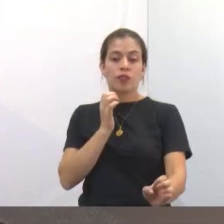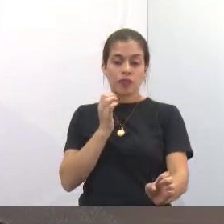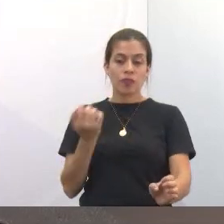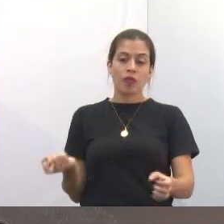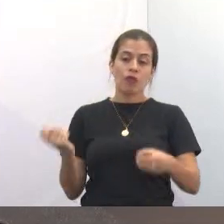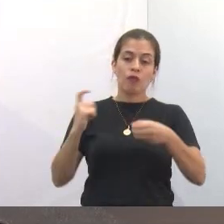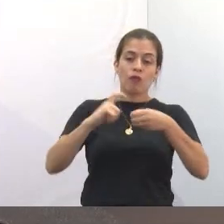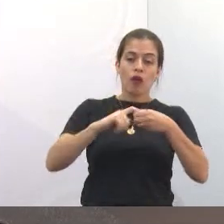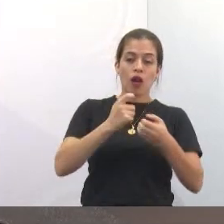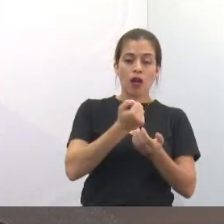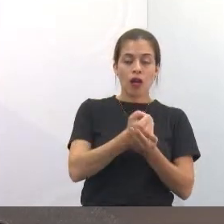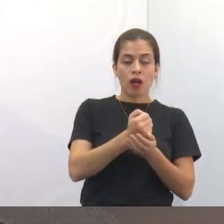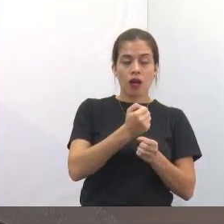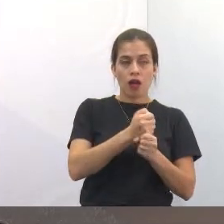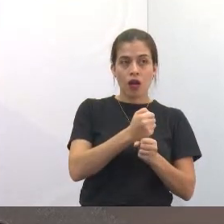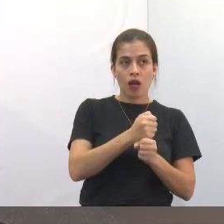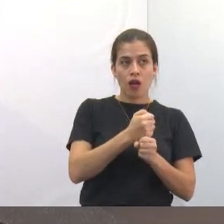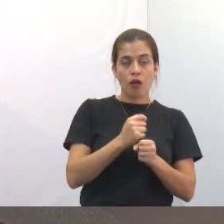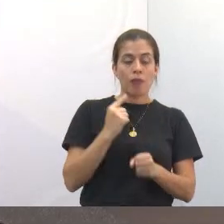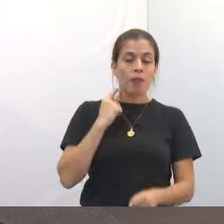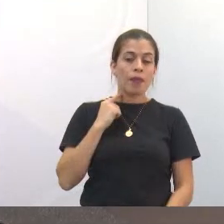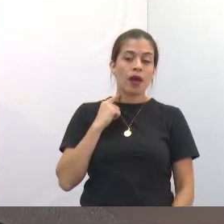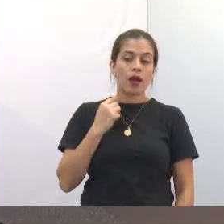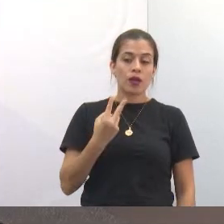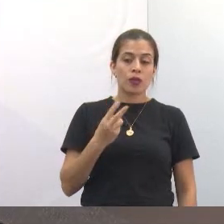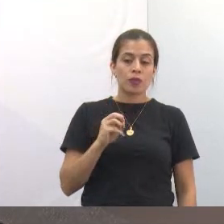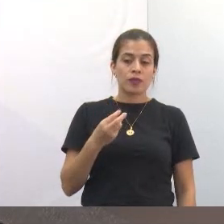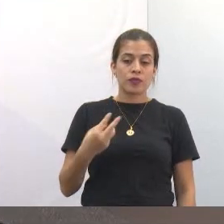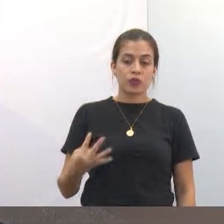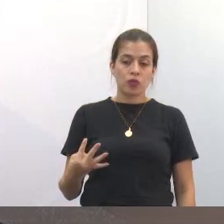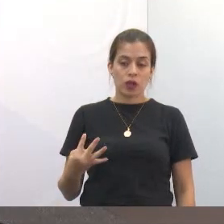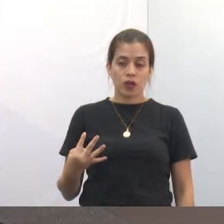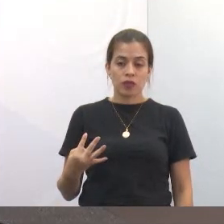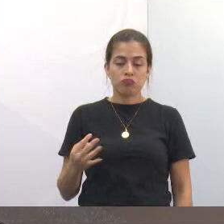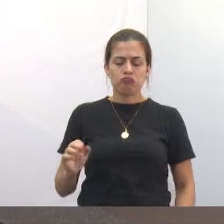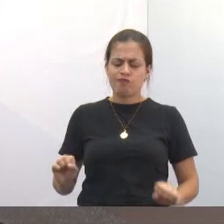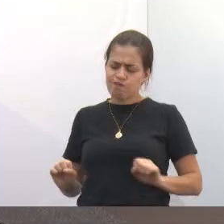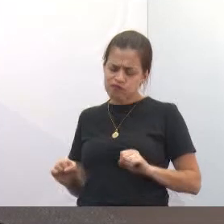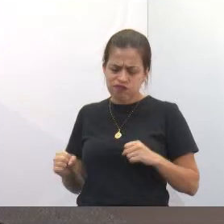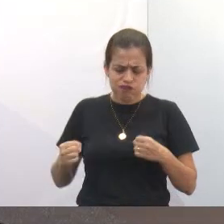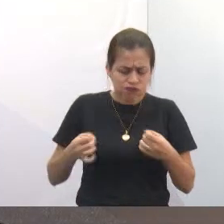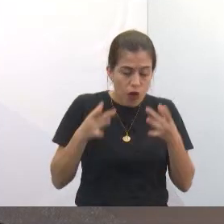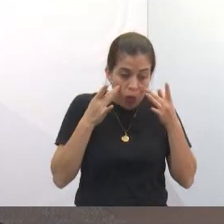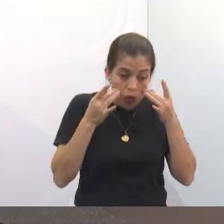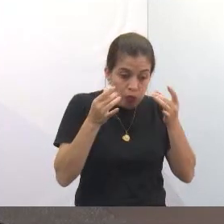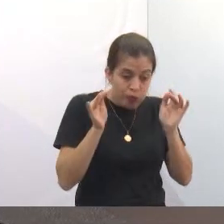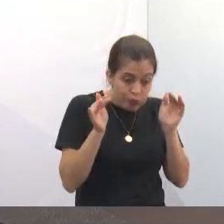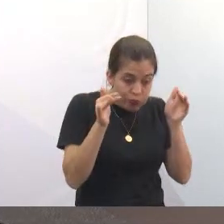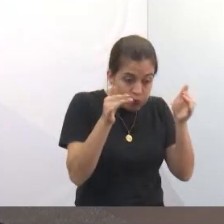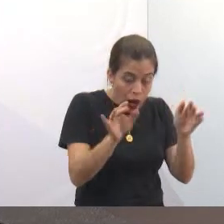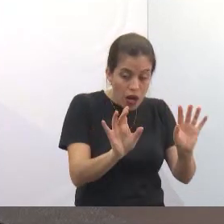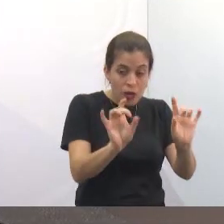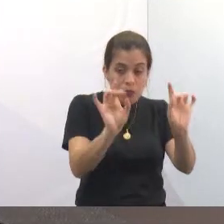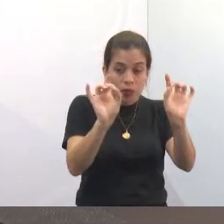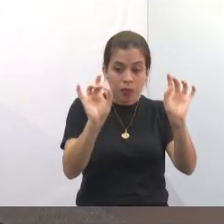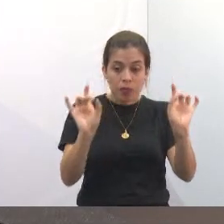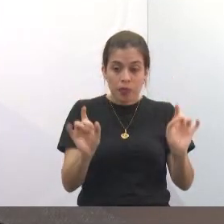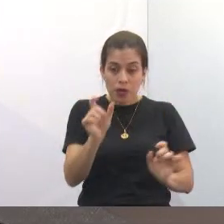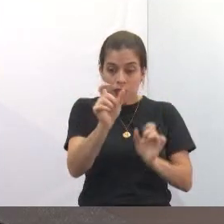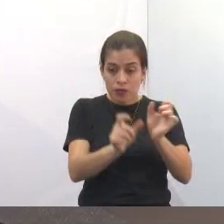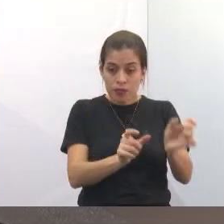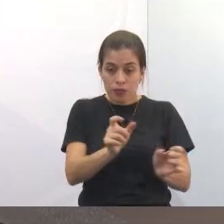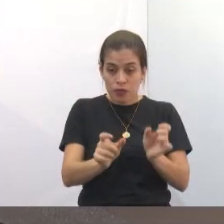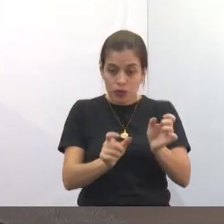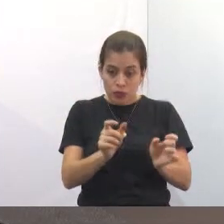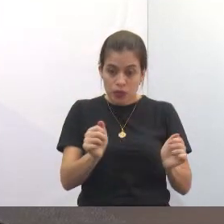a obra em maio de 2024. Desde então, temos dedicado a atenção especial aos moradores